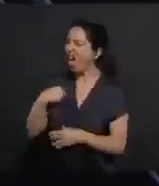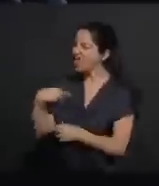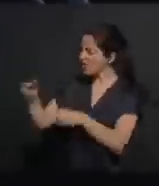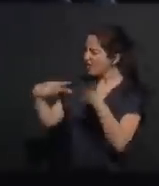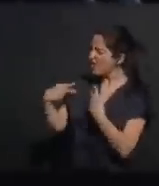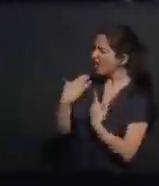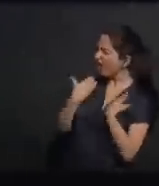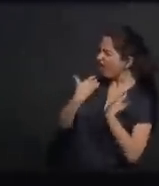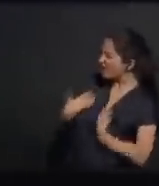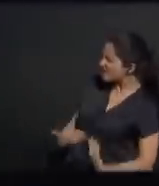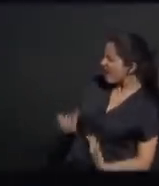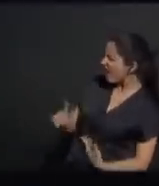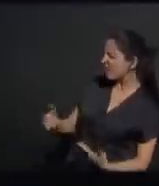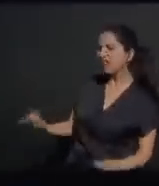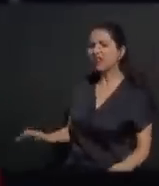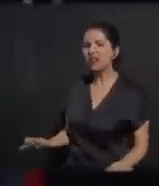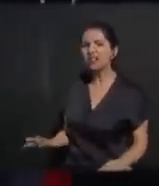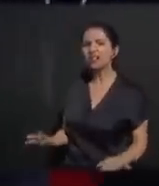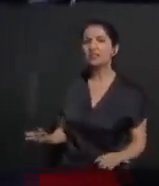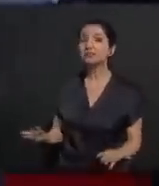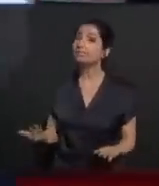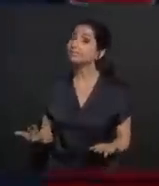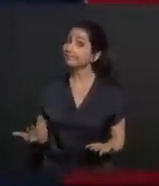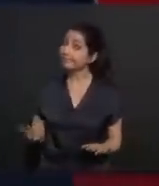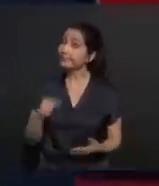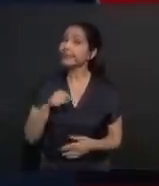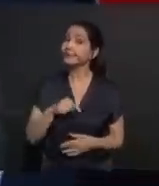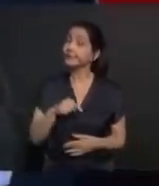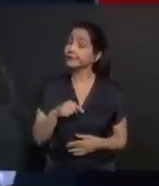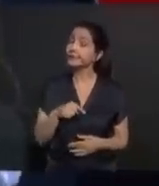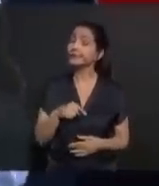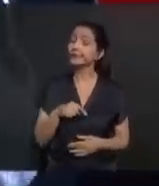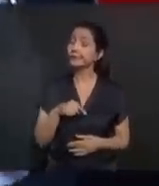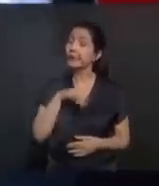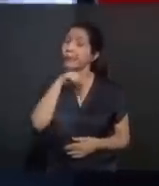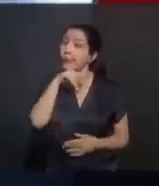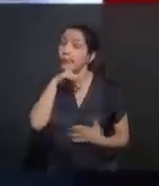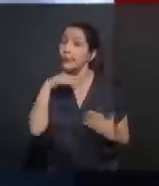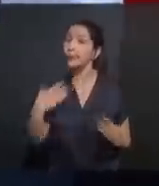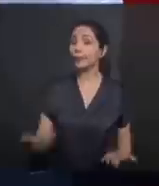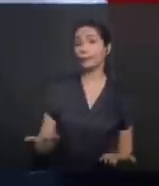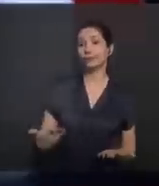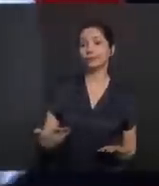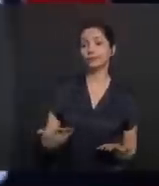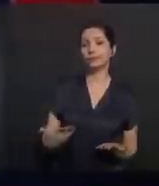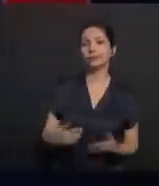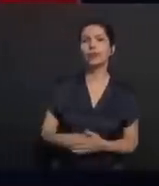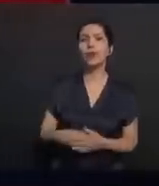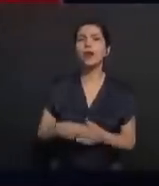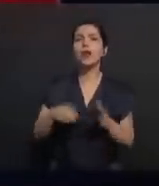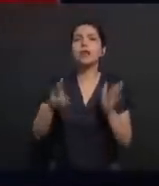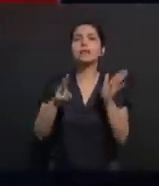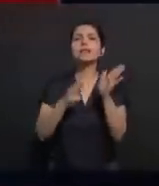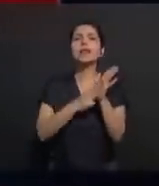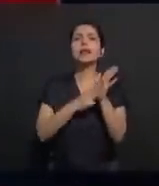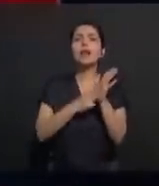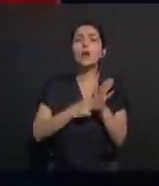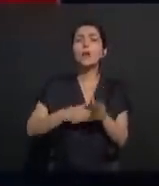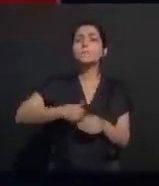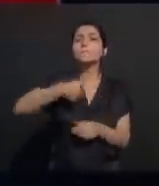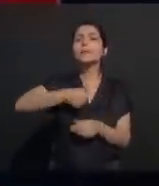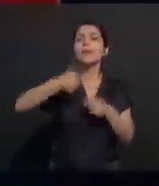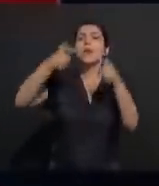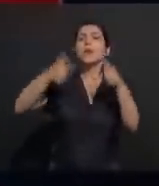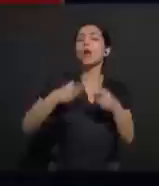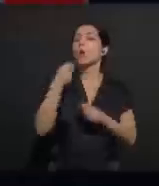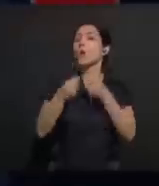Beleza. Você acha que isso aí não conta? Conta. Você sabe qual foi o primeiro lugar onde Daniel foi fiel? Em não